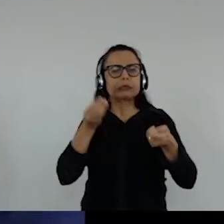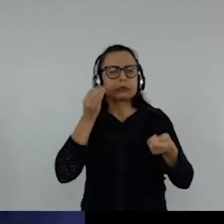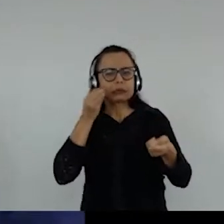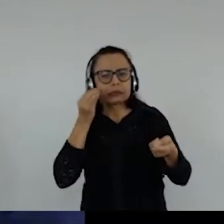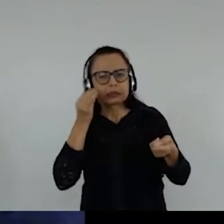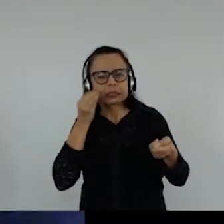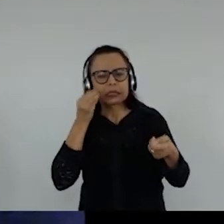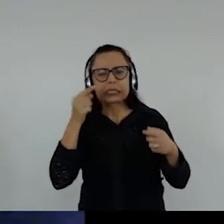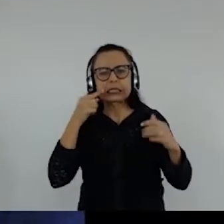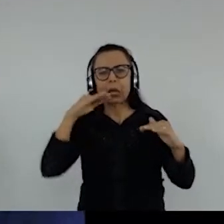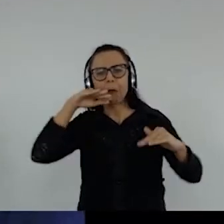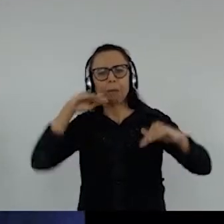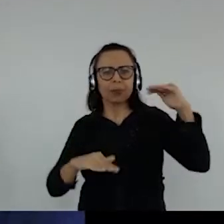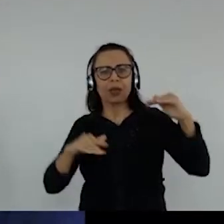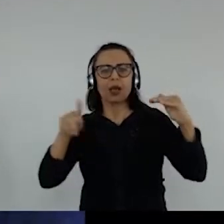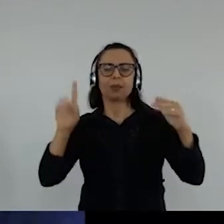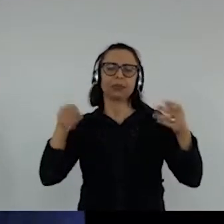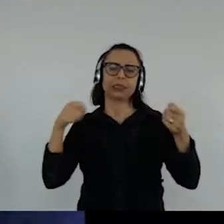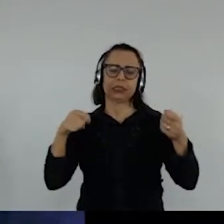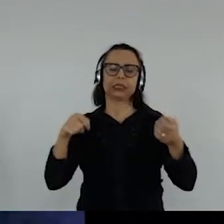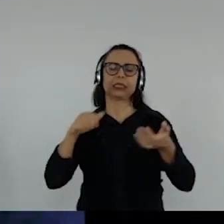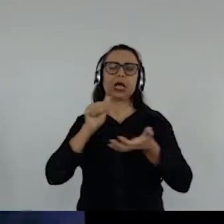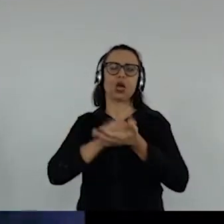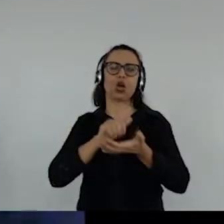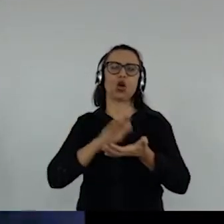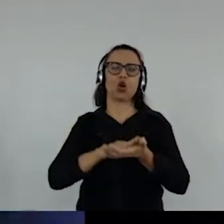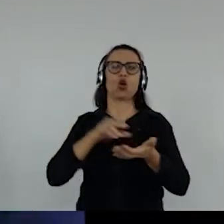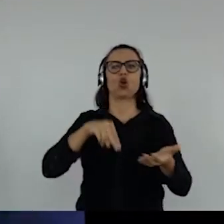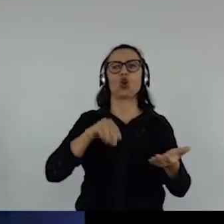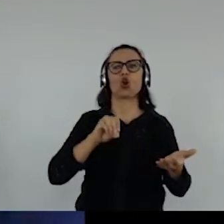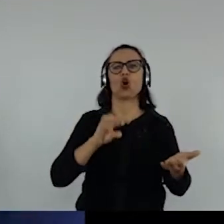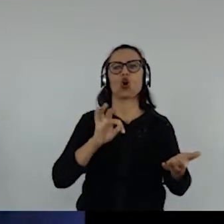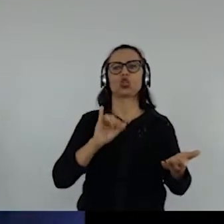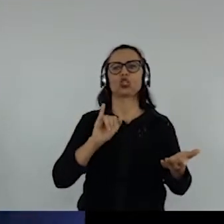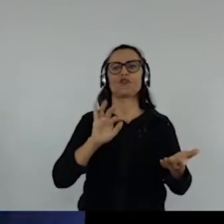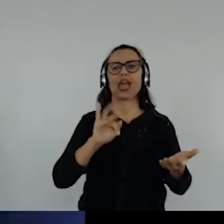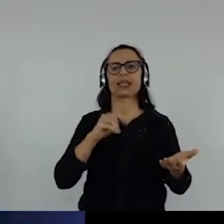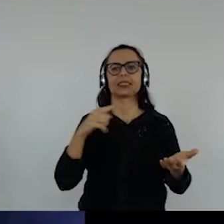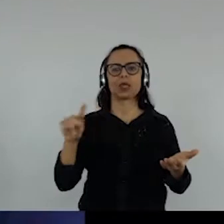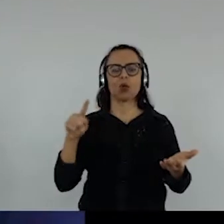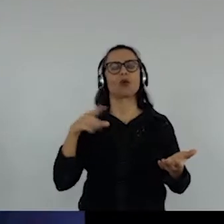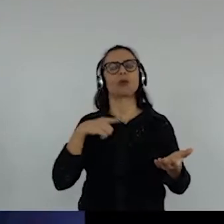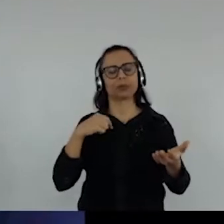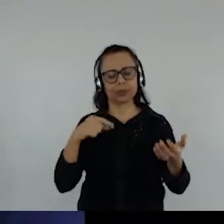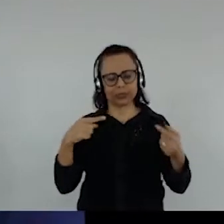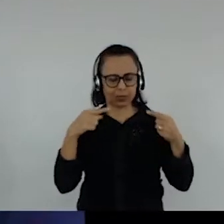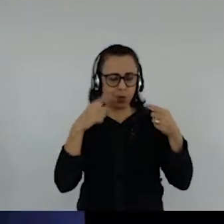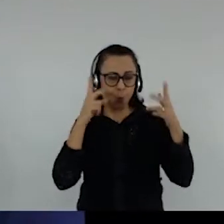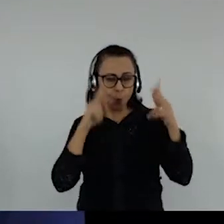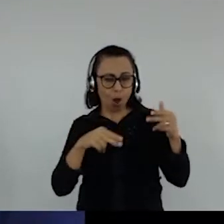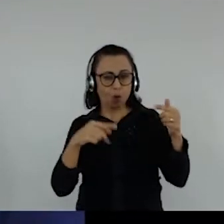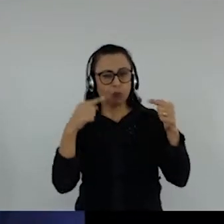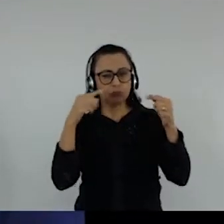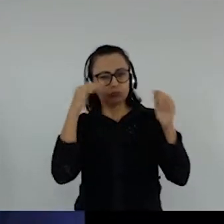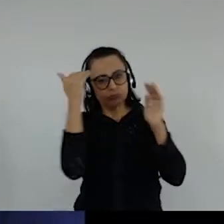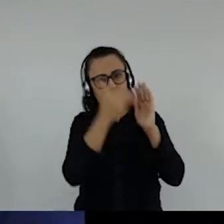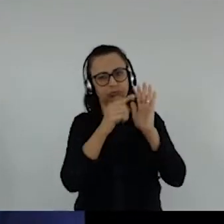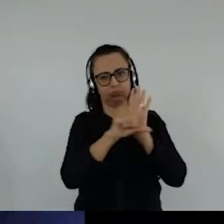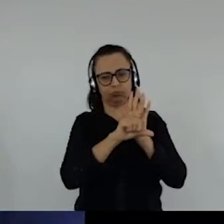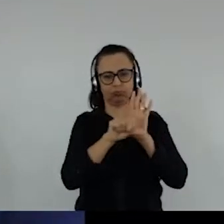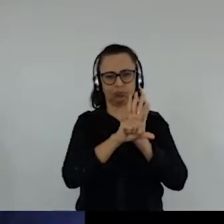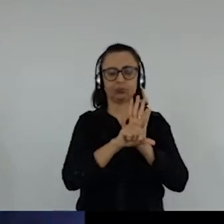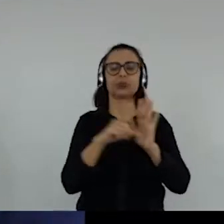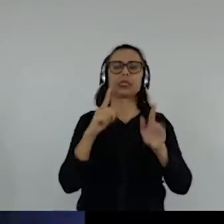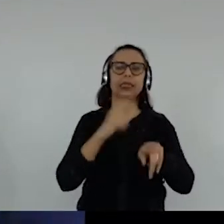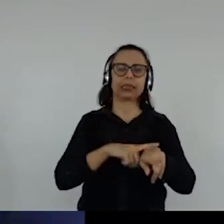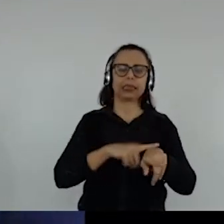o desequilíbrio, ele tem que notificar, essa é uma obrigação dele. Em alguns diplomas legais, o doutor Zé Roberto certamente vai mencionar, até